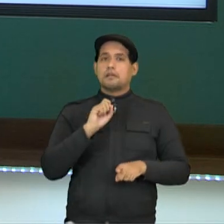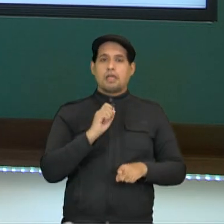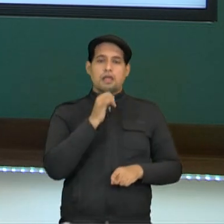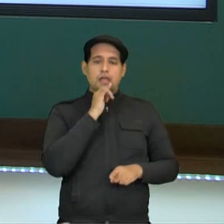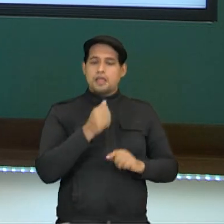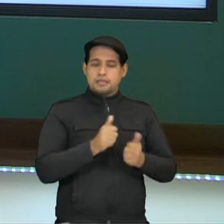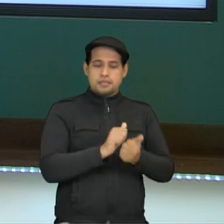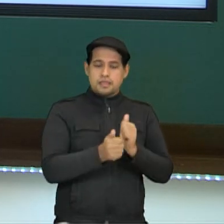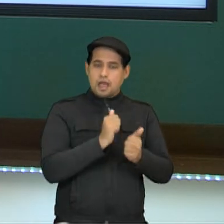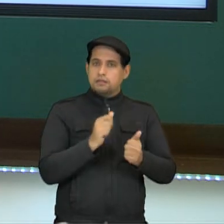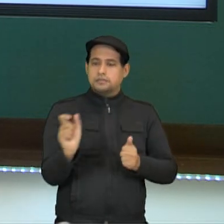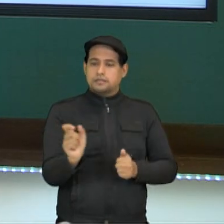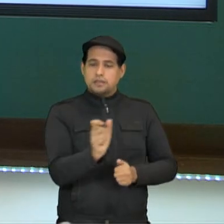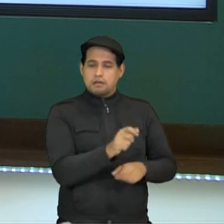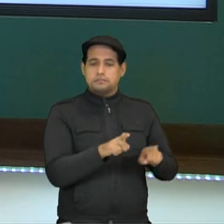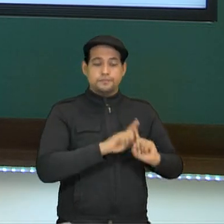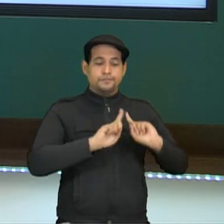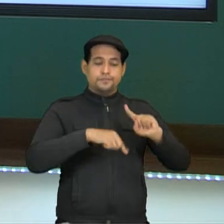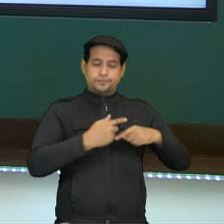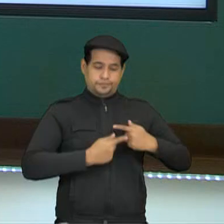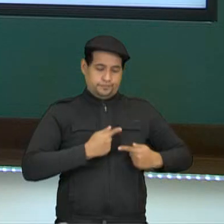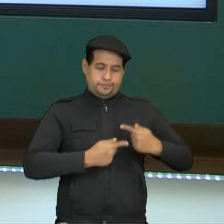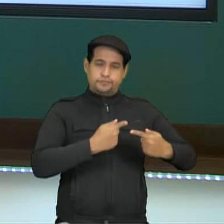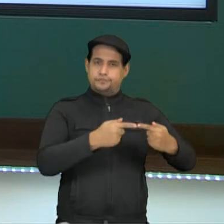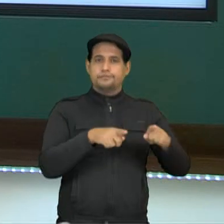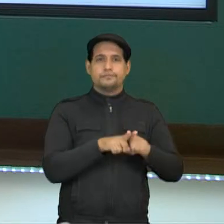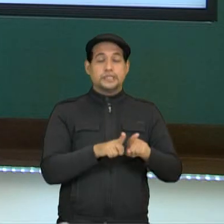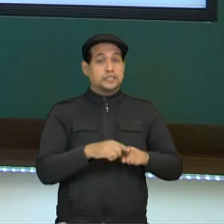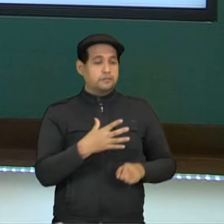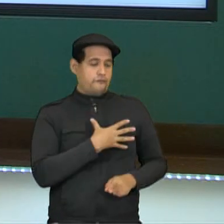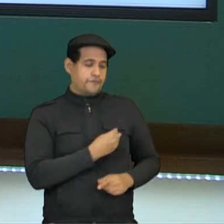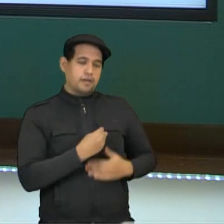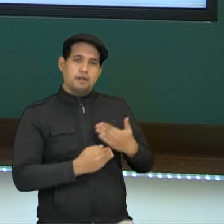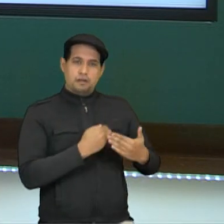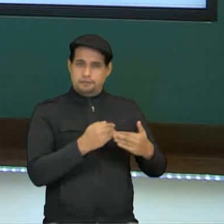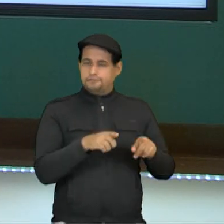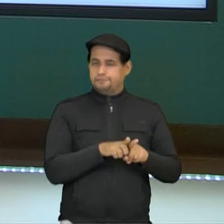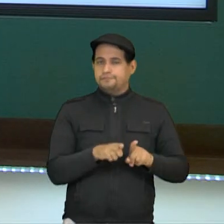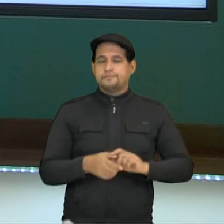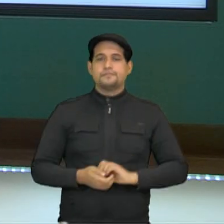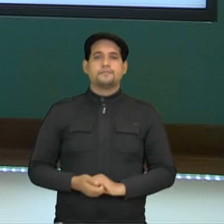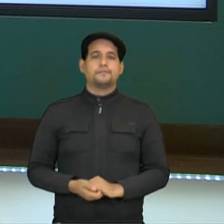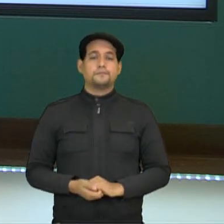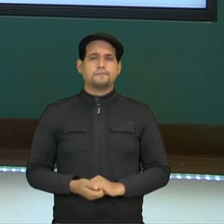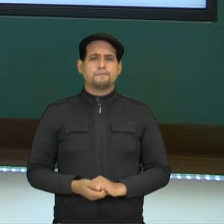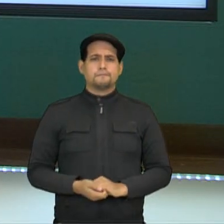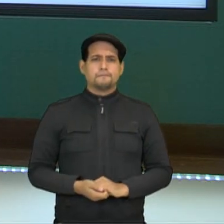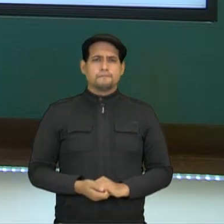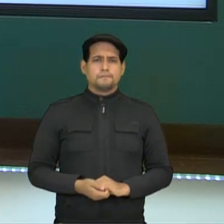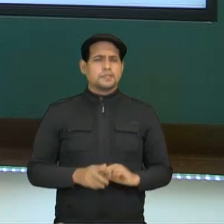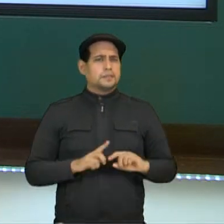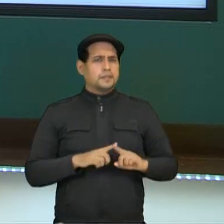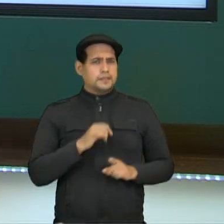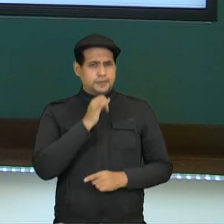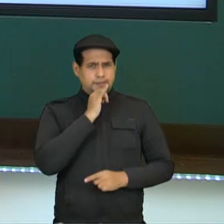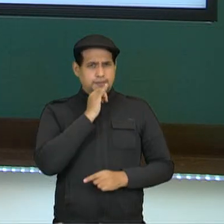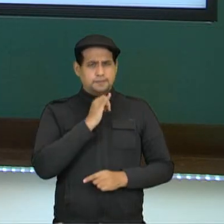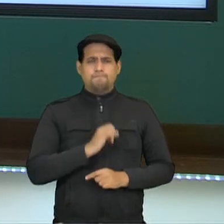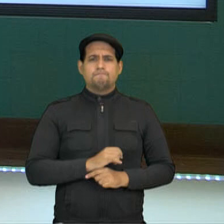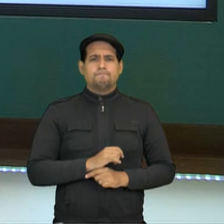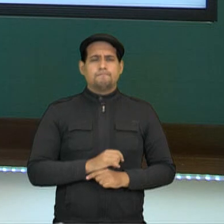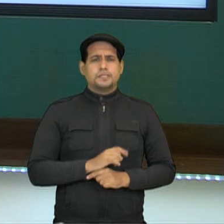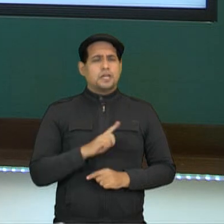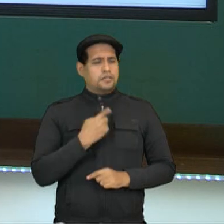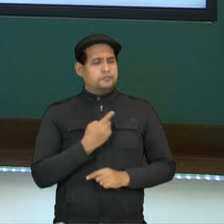aquela adaptação para a próxima geração, ou seja, para os seus filhotes. Mas a questão, então, já que a